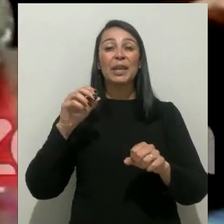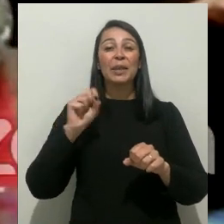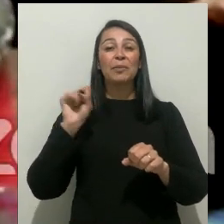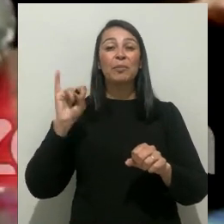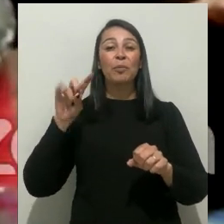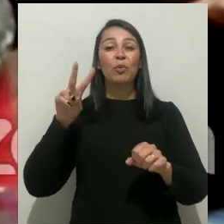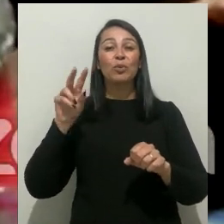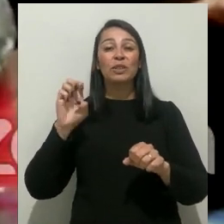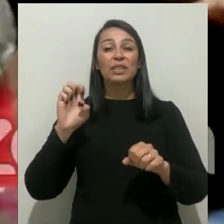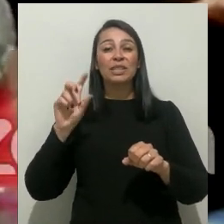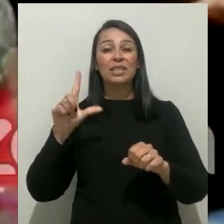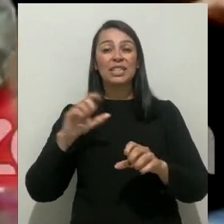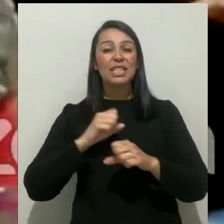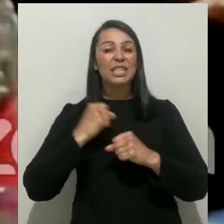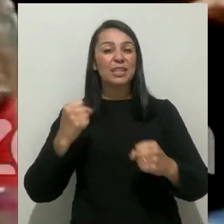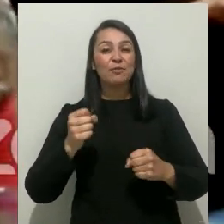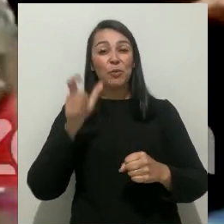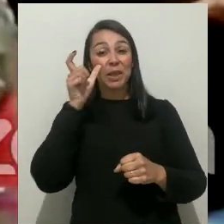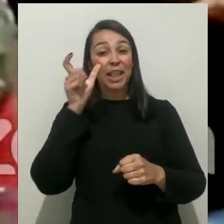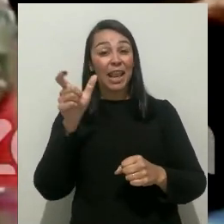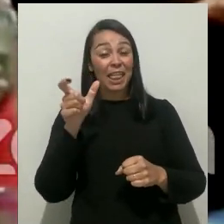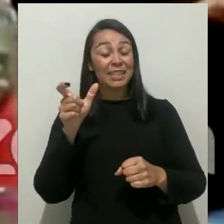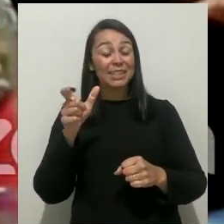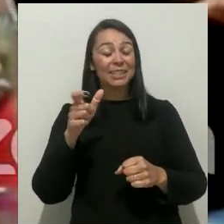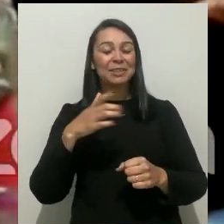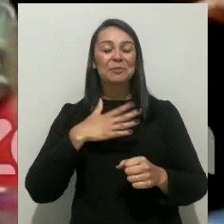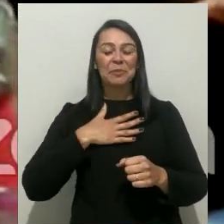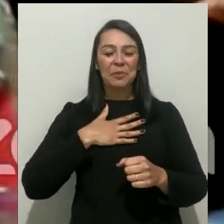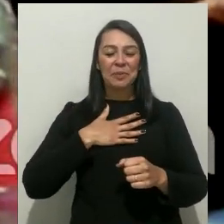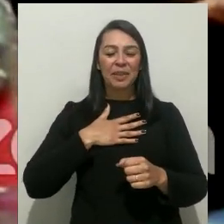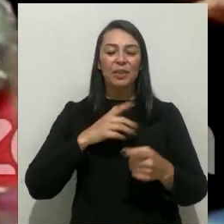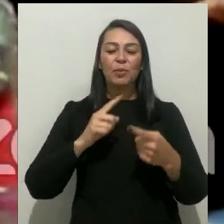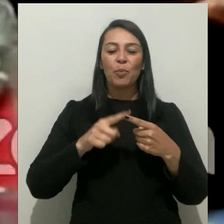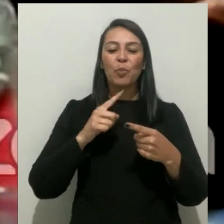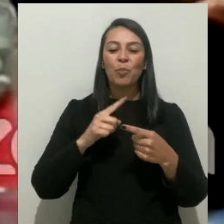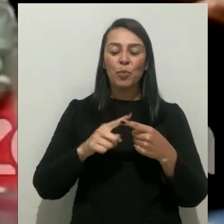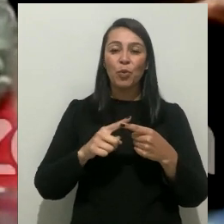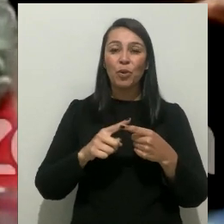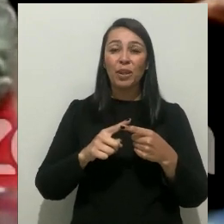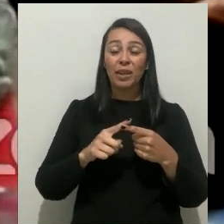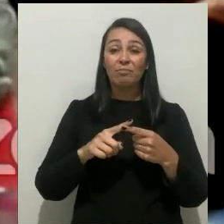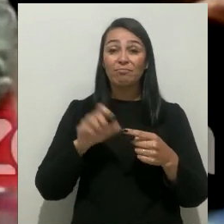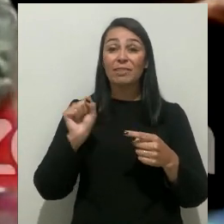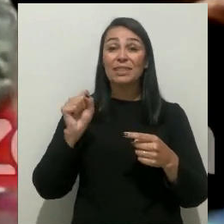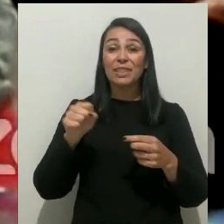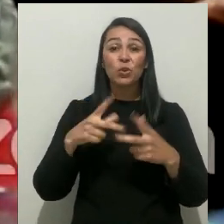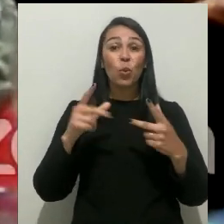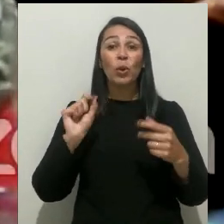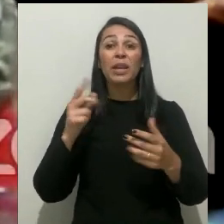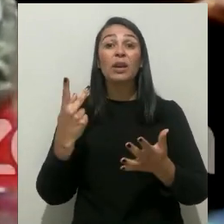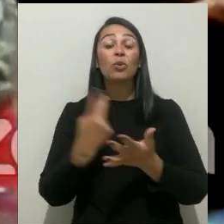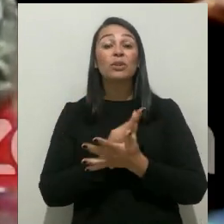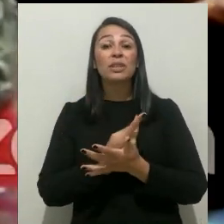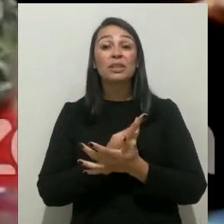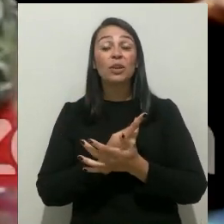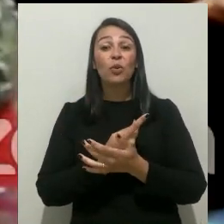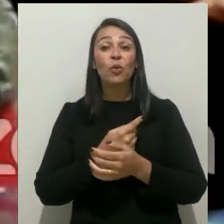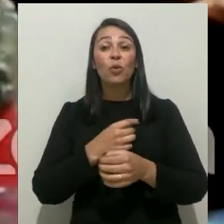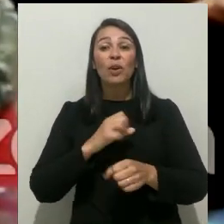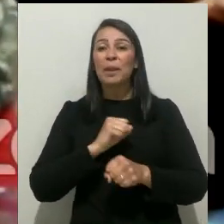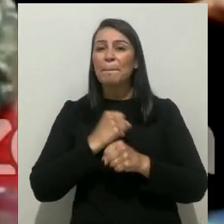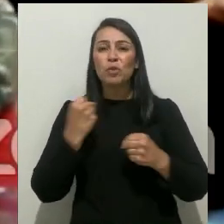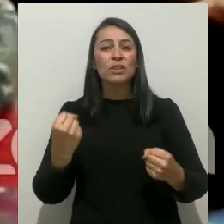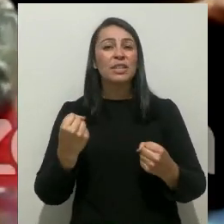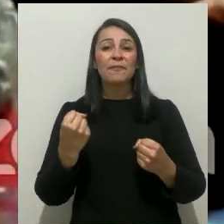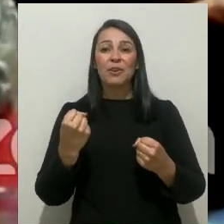em maio de 68, eles diziam só o impossível me interessa. Porque realmente é o impossível que aconteceu. A gente agora vai falar